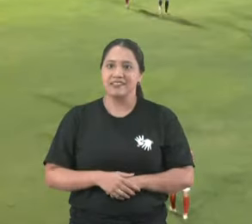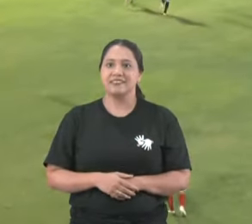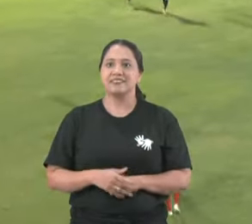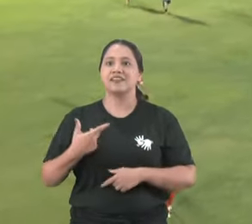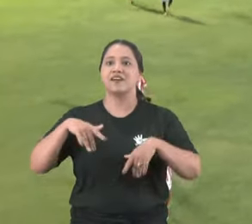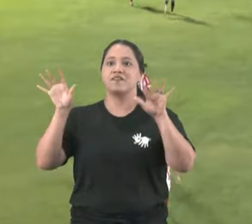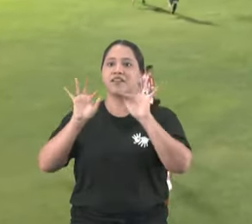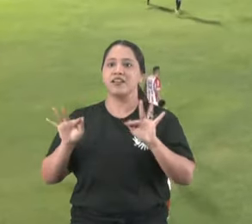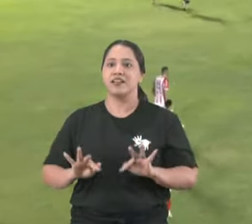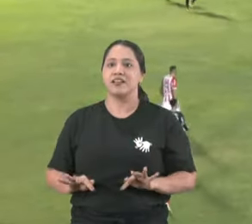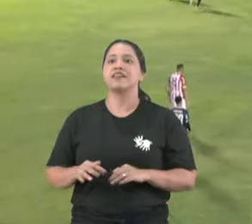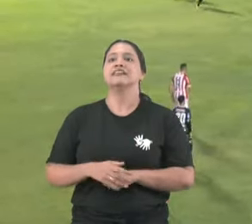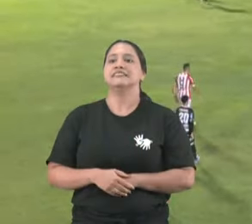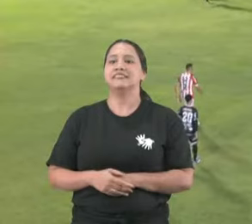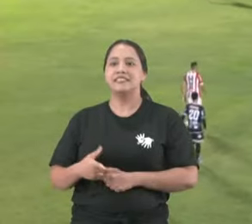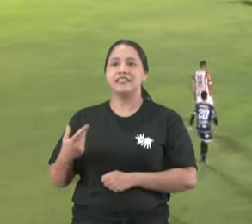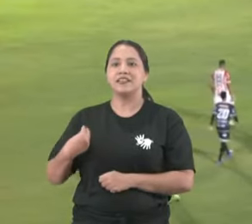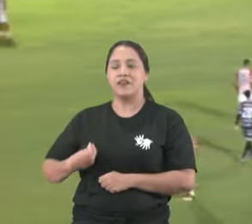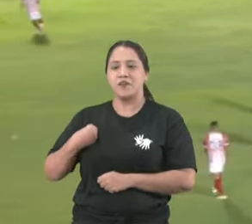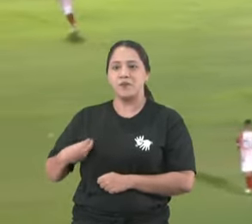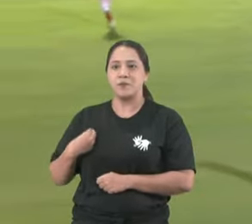Felizes da vida agora com o gol do Anselmo.